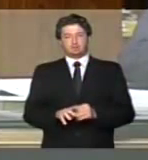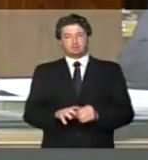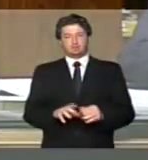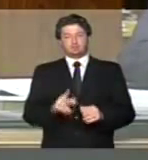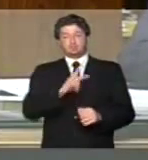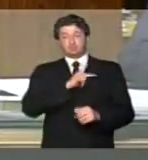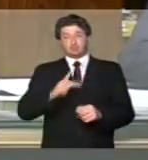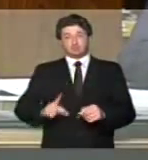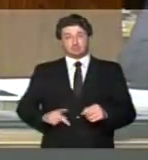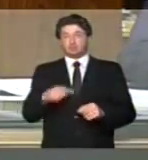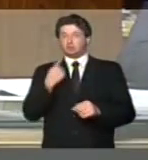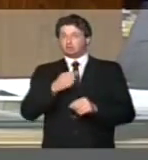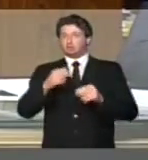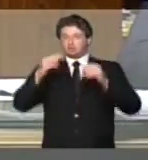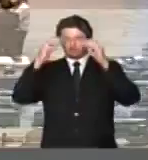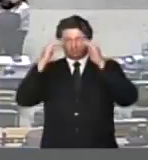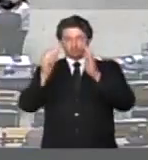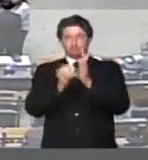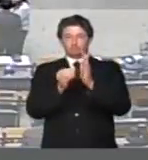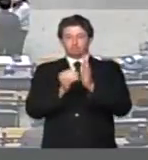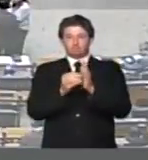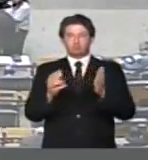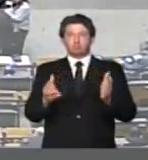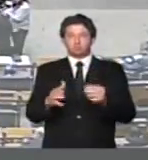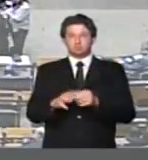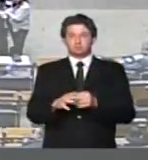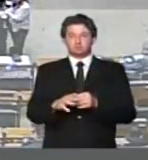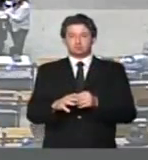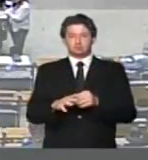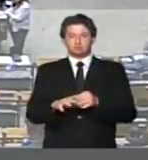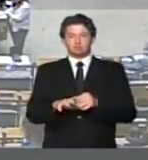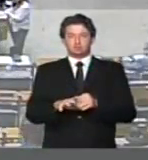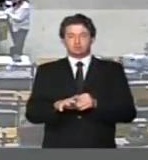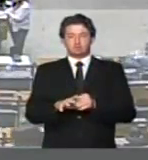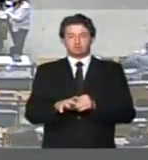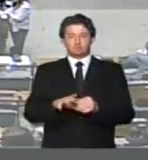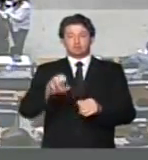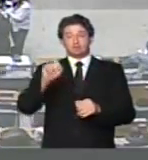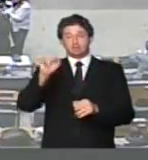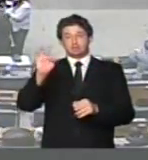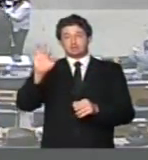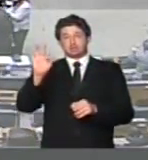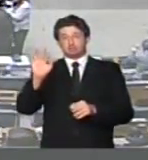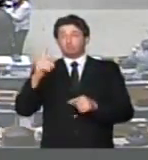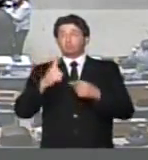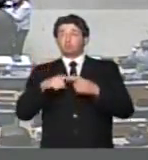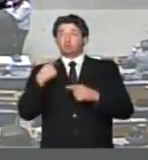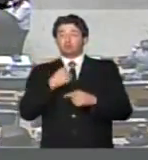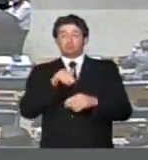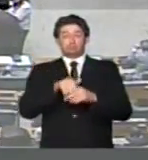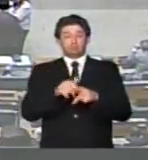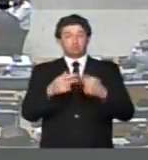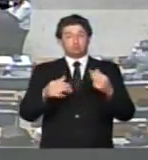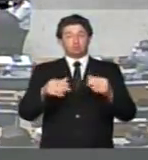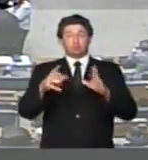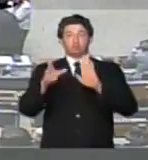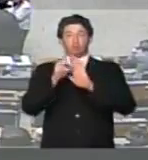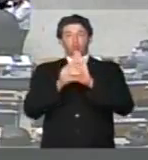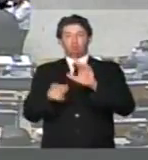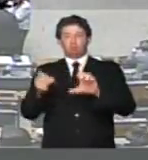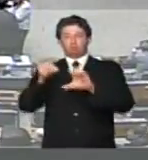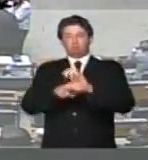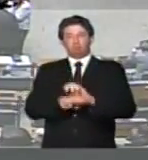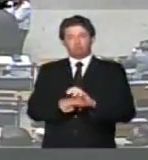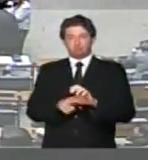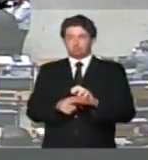estamos aqui desrespeitando uma vez mais o Supremo Tribunal Federal, quando nós estamos votando matéria estranha